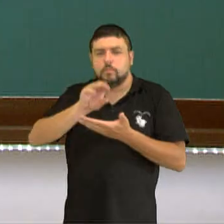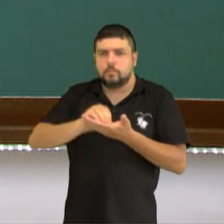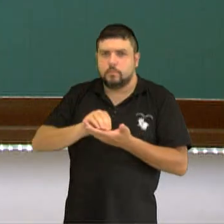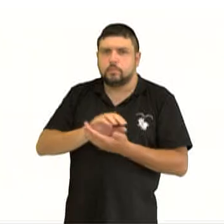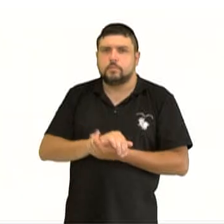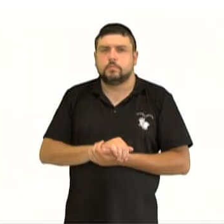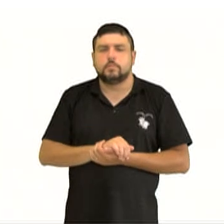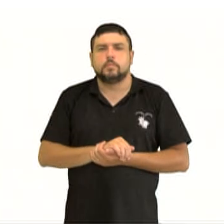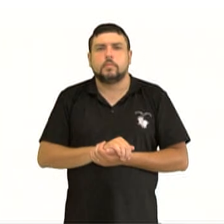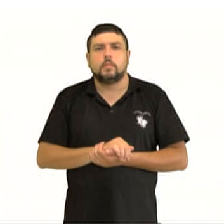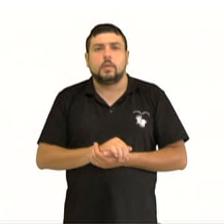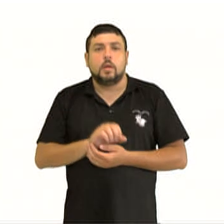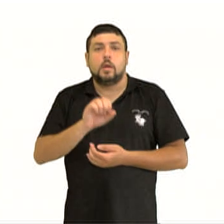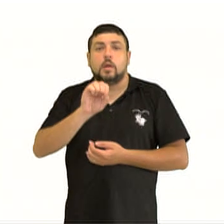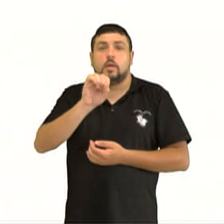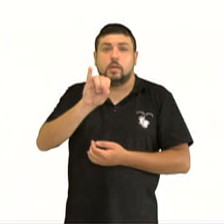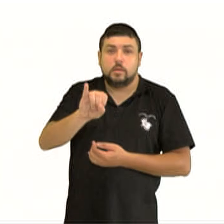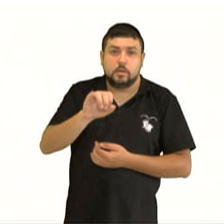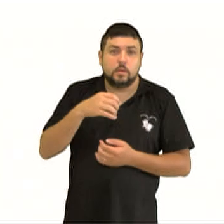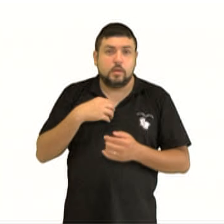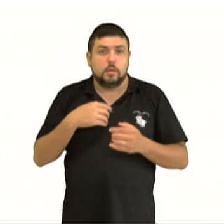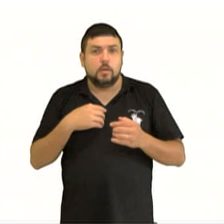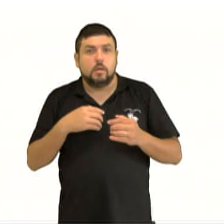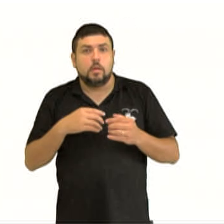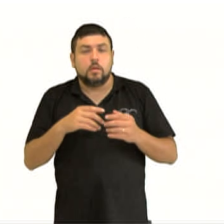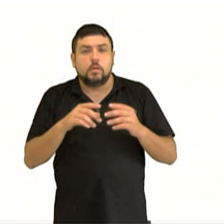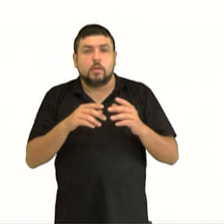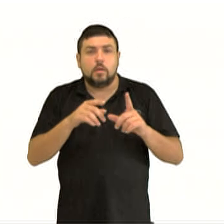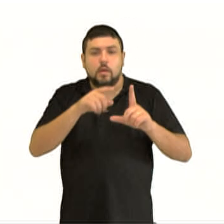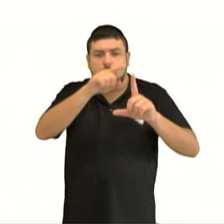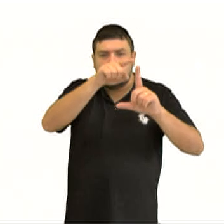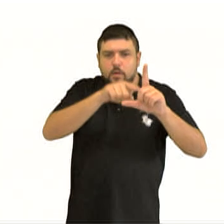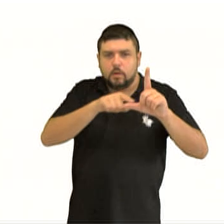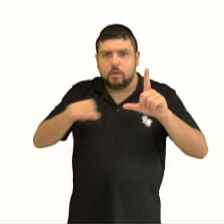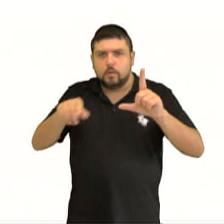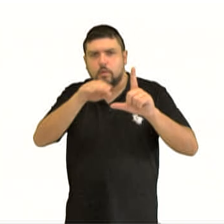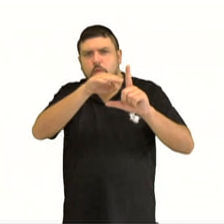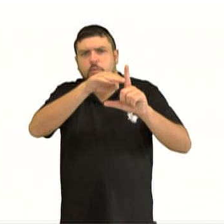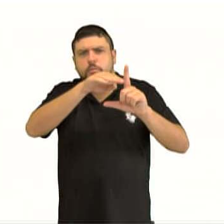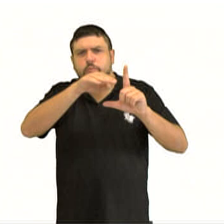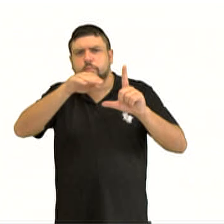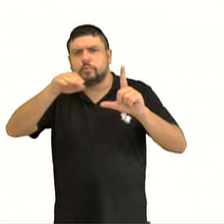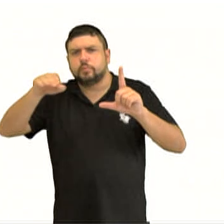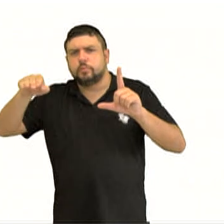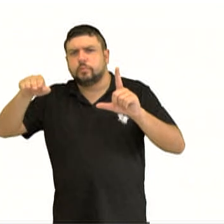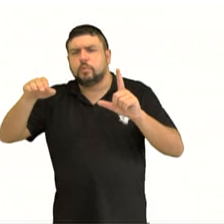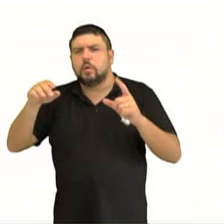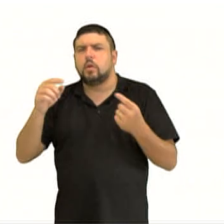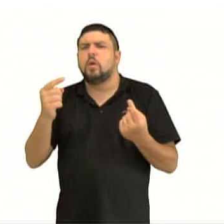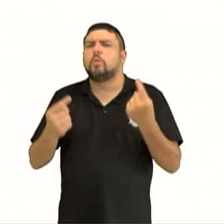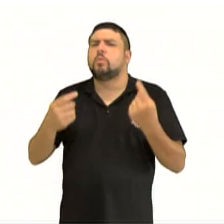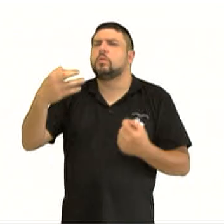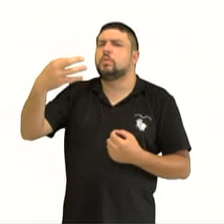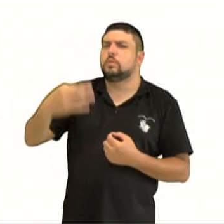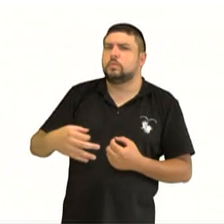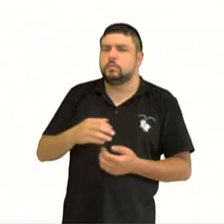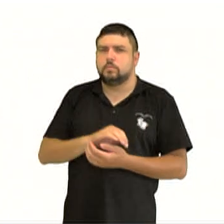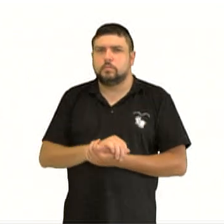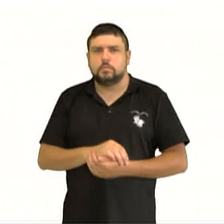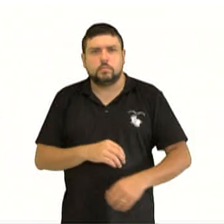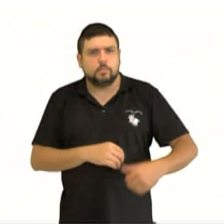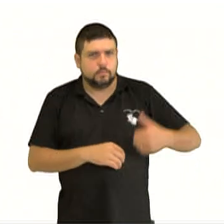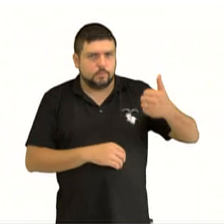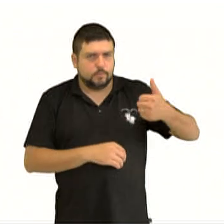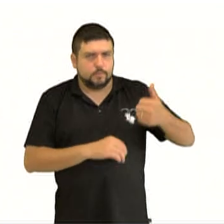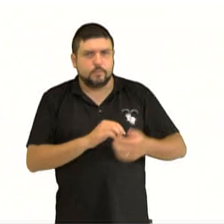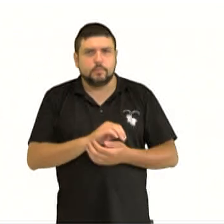Se o gráfico da função for uma reta, assinale quais das afirmações abaixo são corretas. Primeiro,